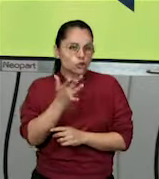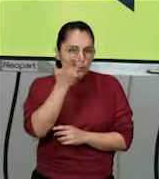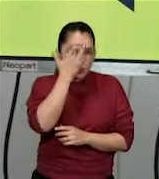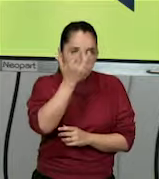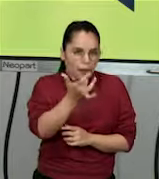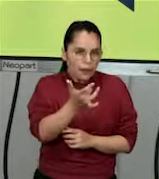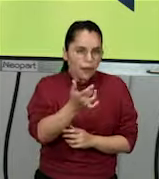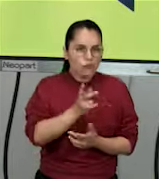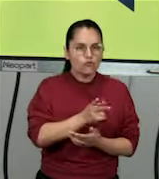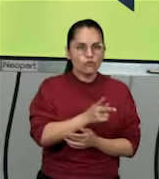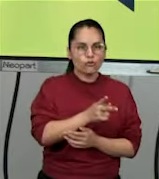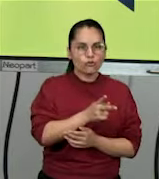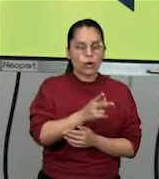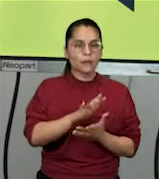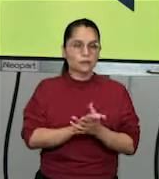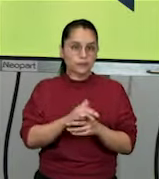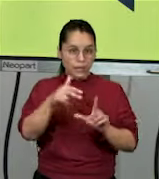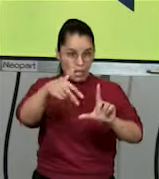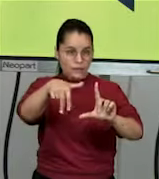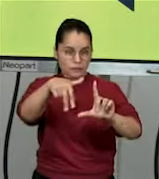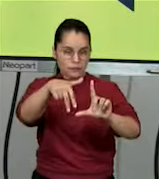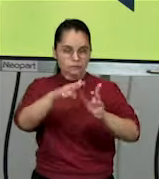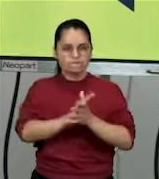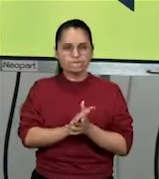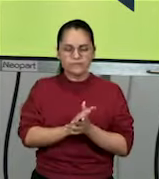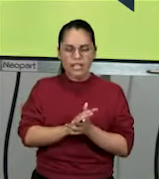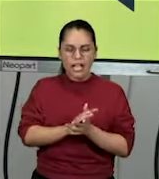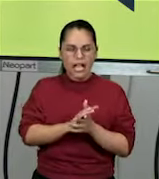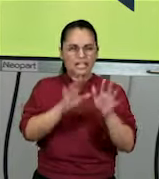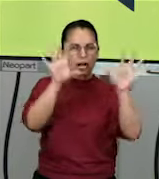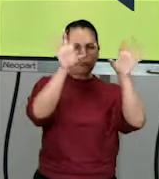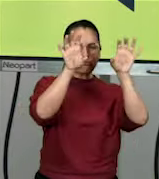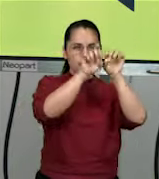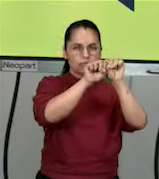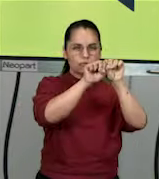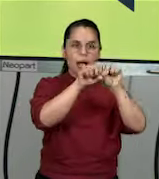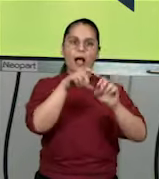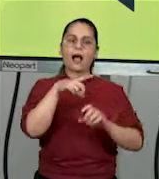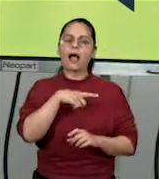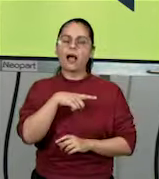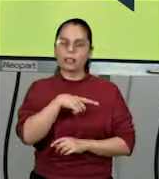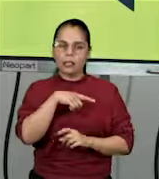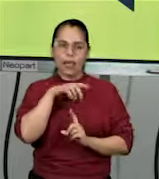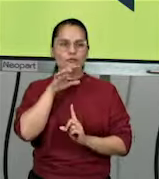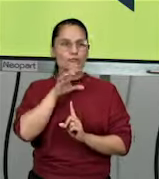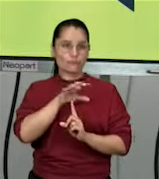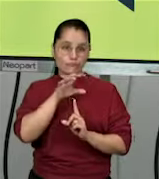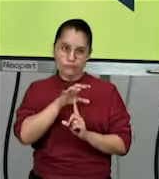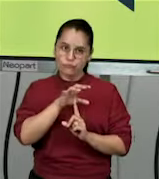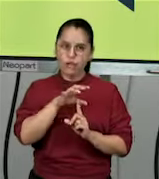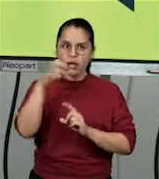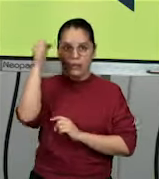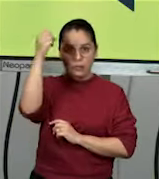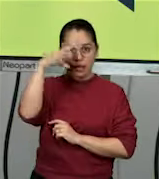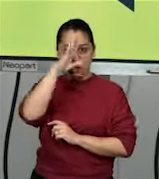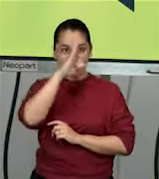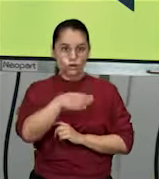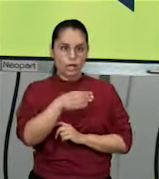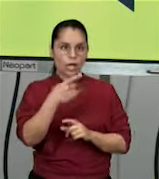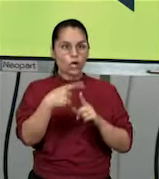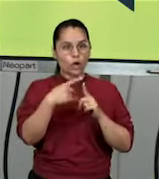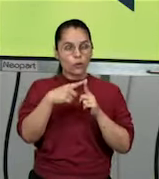iluminação amanhã, ou a minha animação amanhã, que está num dia nublado, isso tudo vai interferir direto na luz, onde é a luz